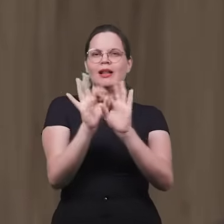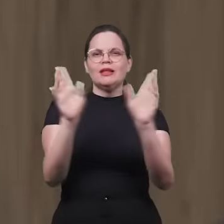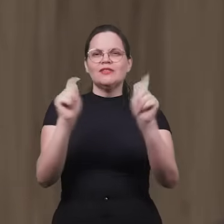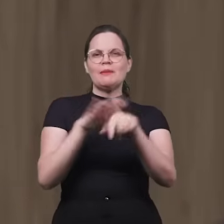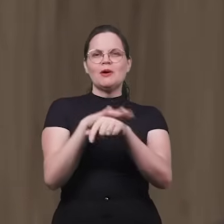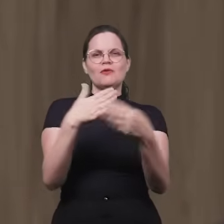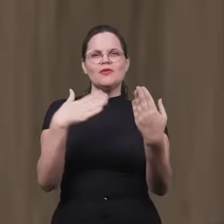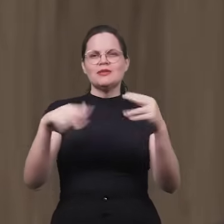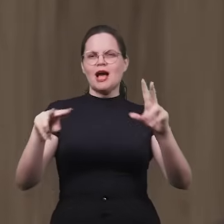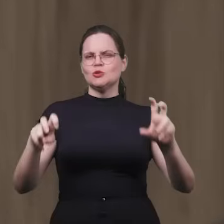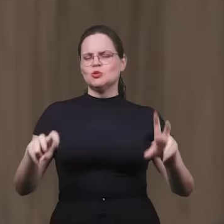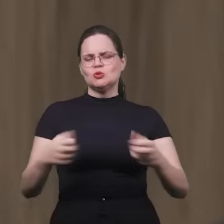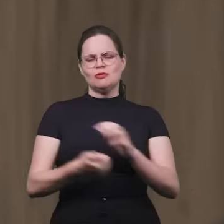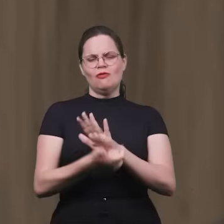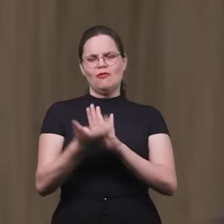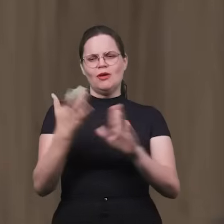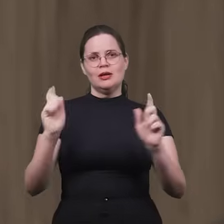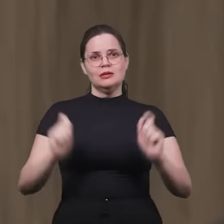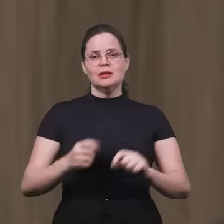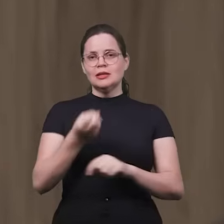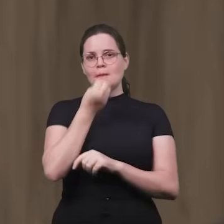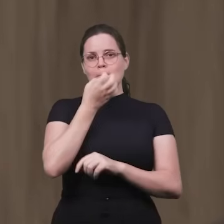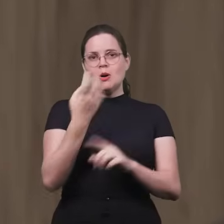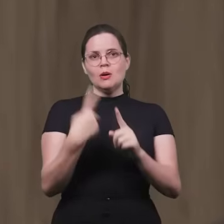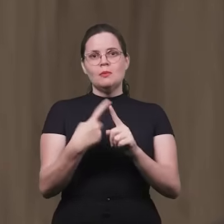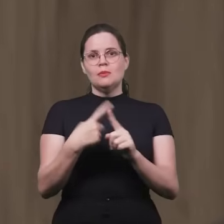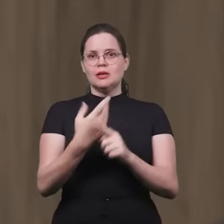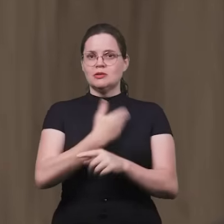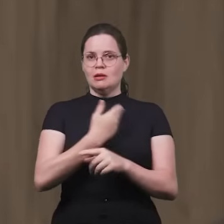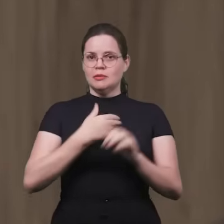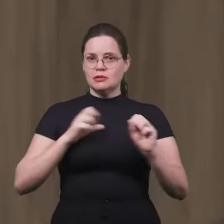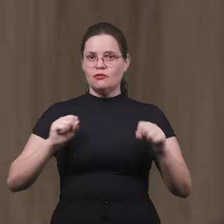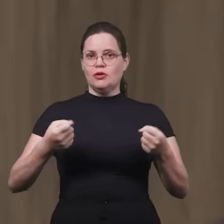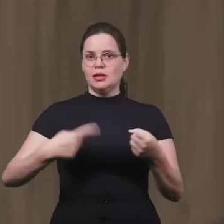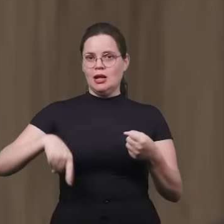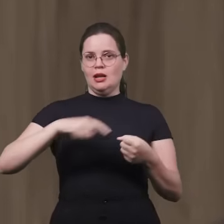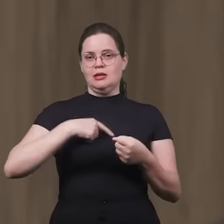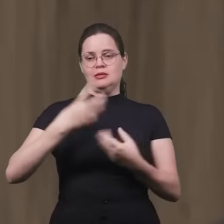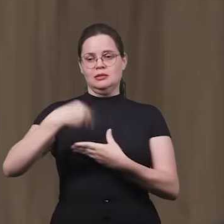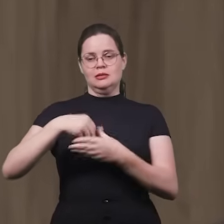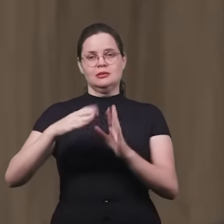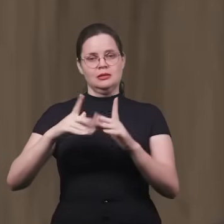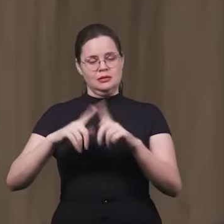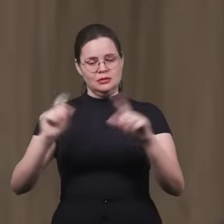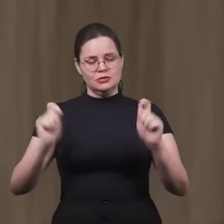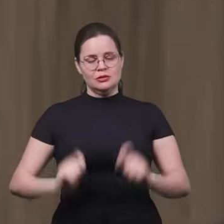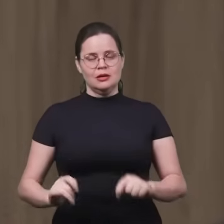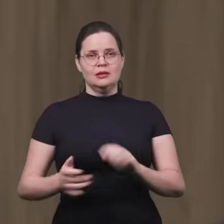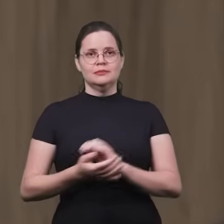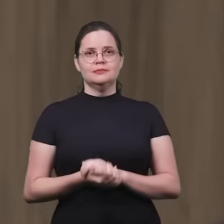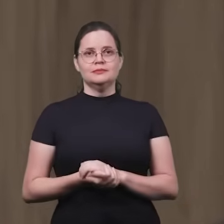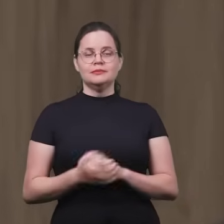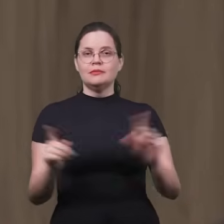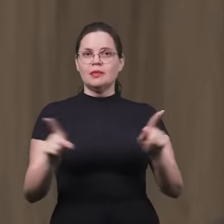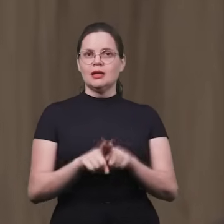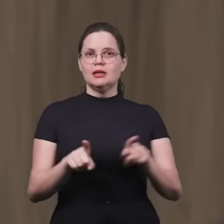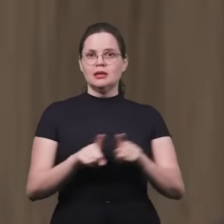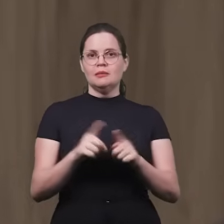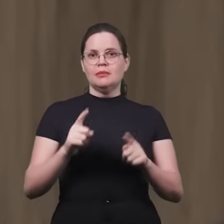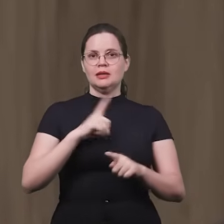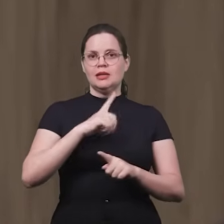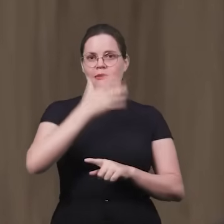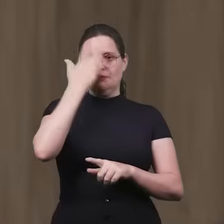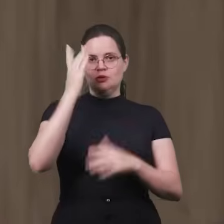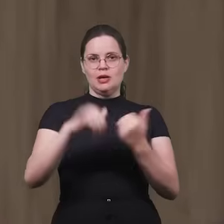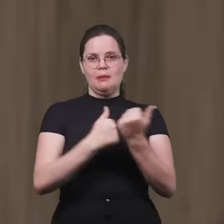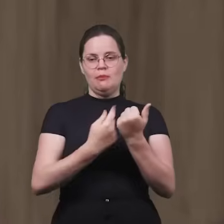uma liberdade maior pra falar o que quiser. E é muito bom, porque são amizades que fortalecem a gente dentro da igreja. É claro que tá lá